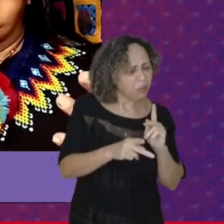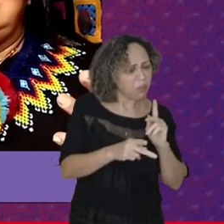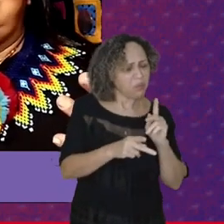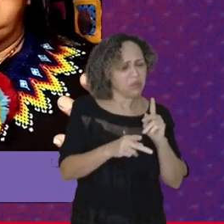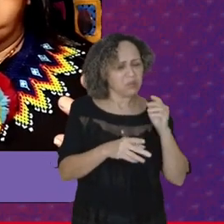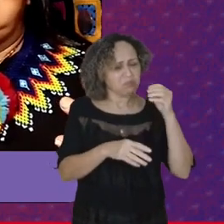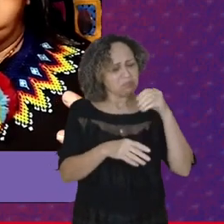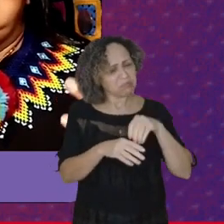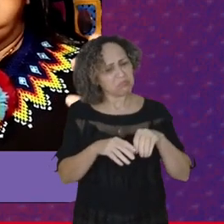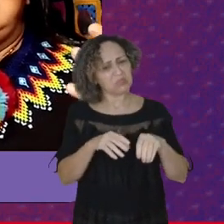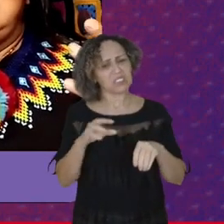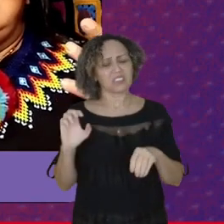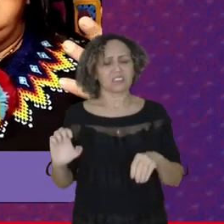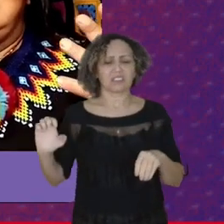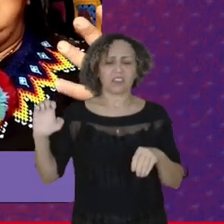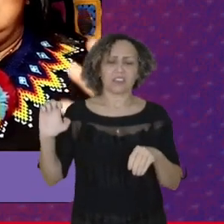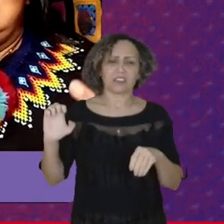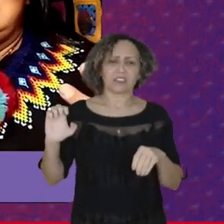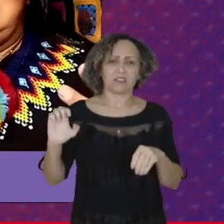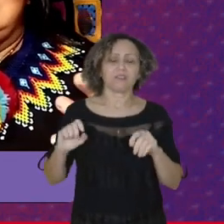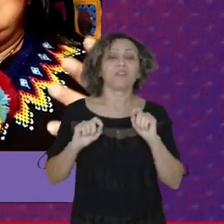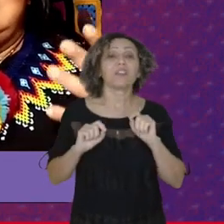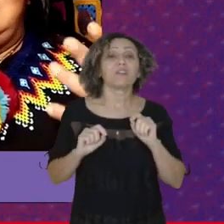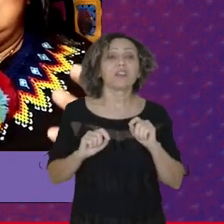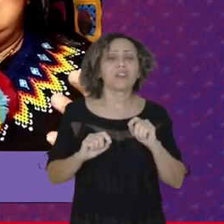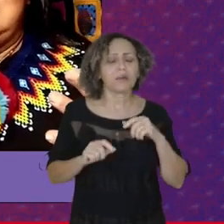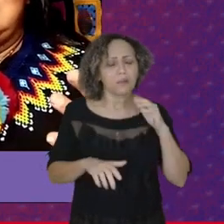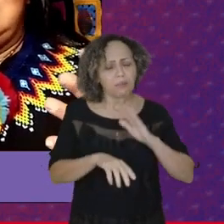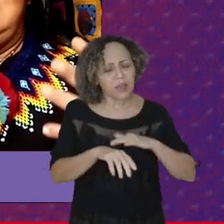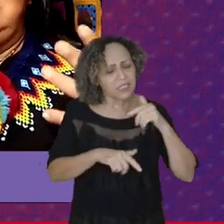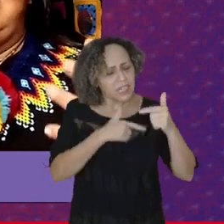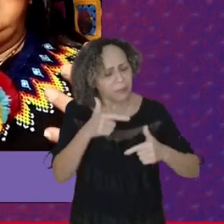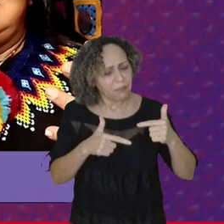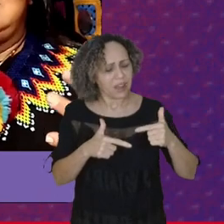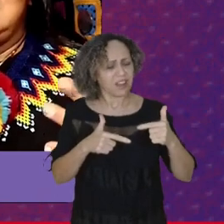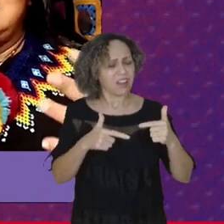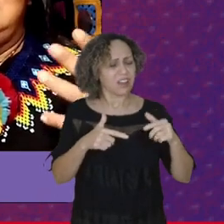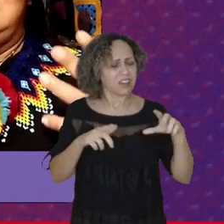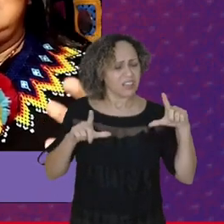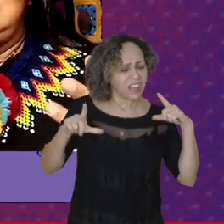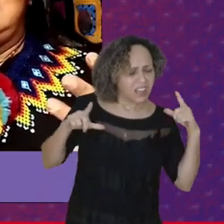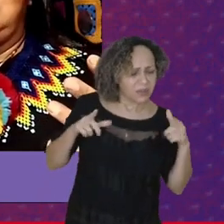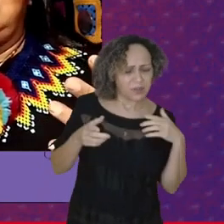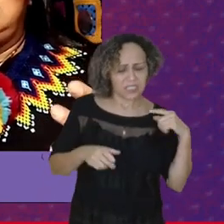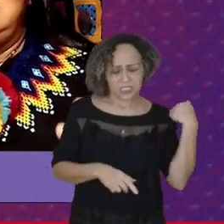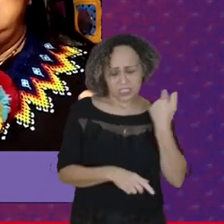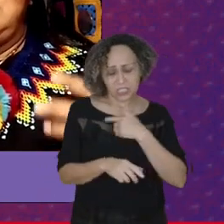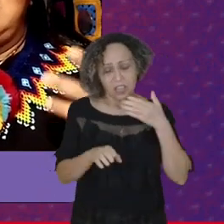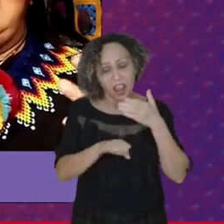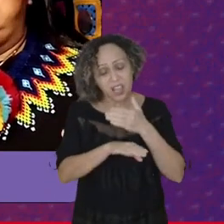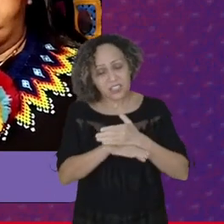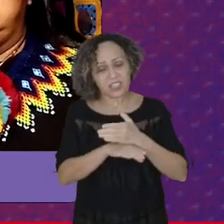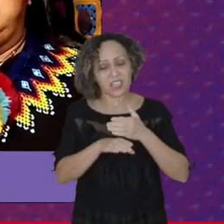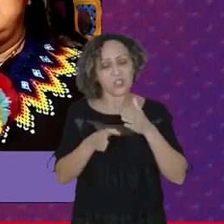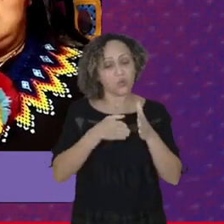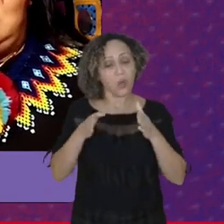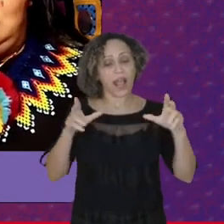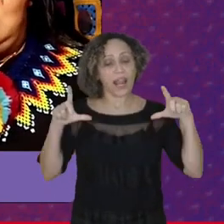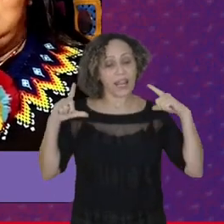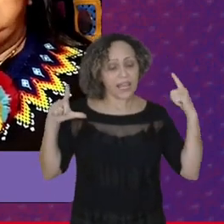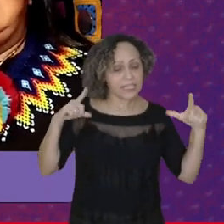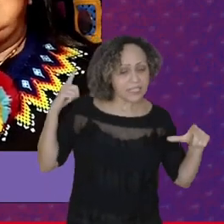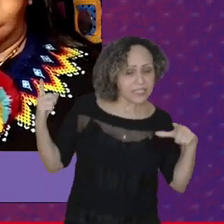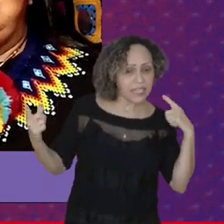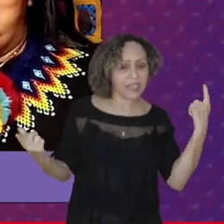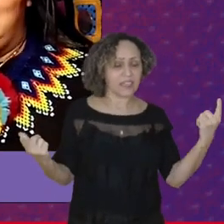às ações de Curitiba, que é ter acesso ao lazer, ter acesso à saúde, à alimentação, à literatura, porque lá foram